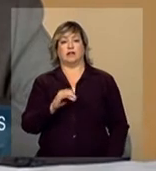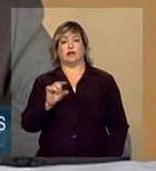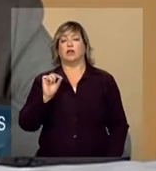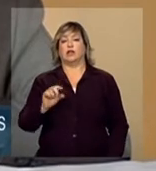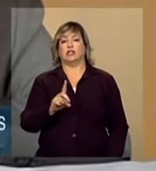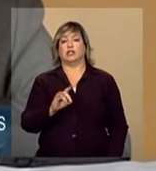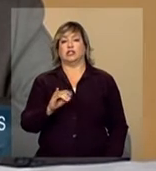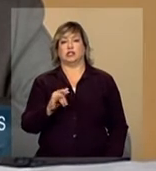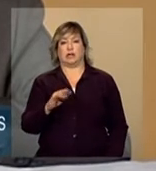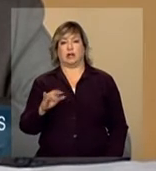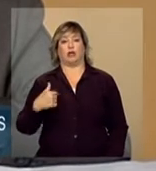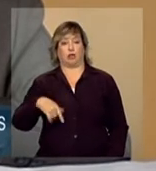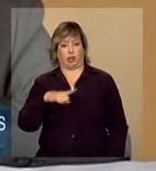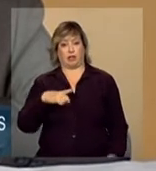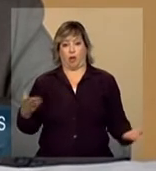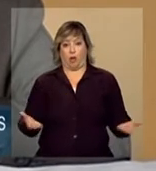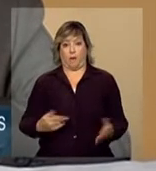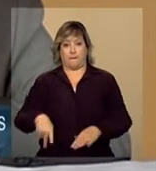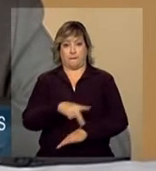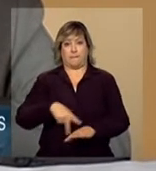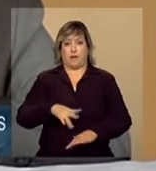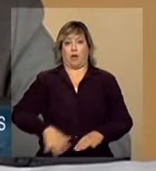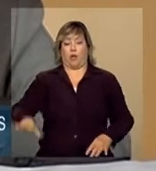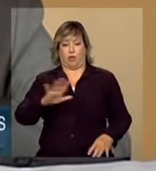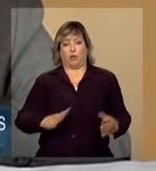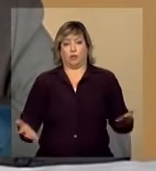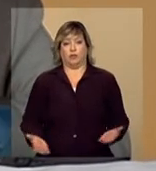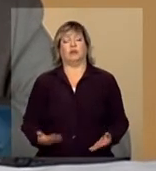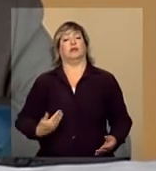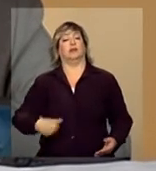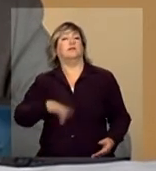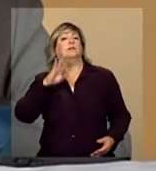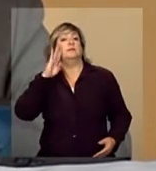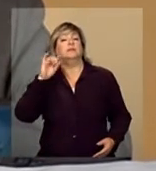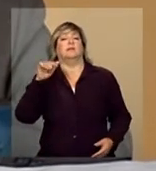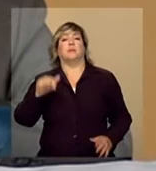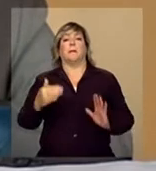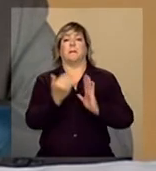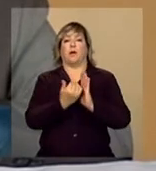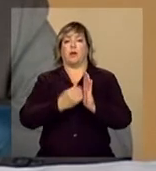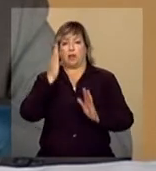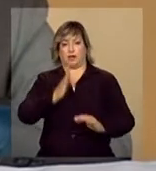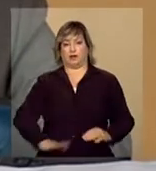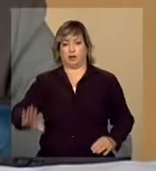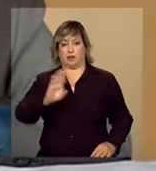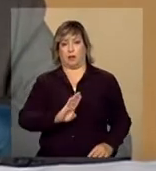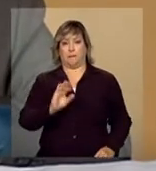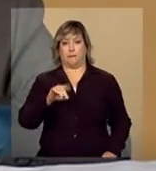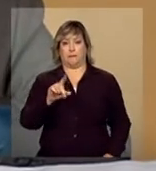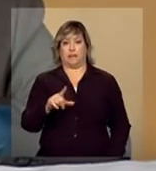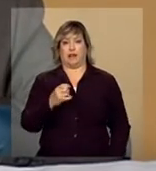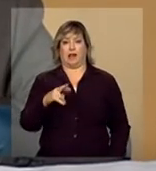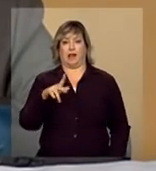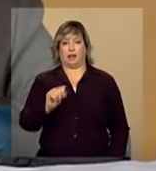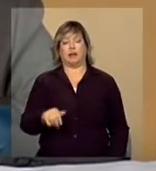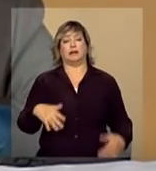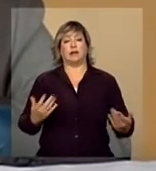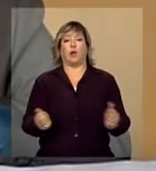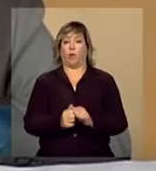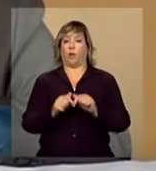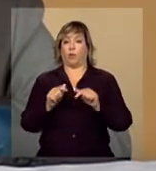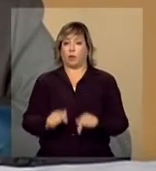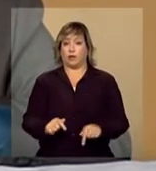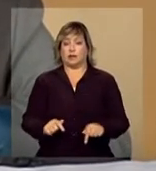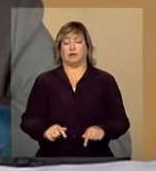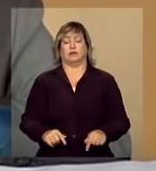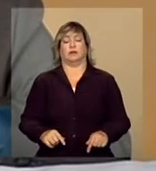país hoje, e nós somos, então, um dos pilares do Programa Nacional de Banda Larga. Com isso, o grande legado, ou